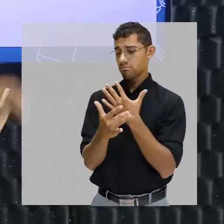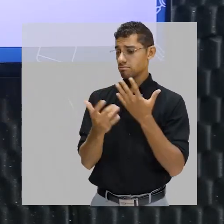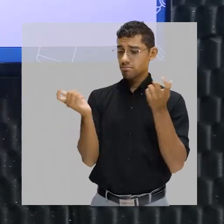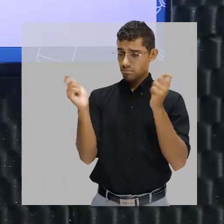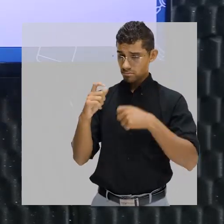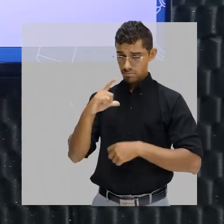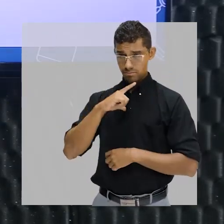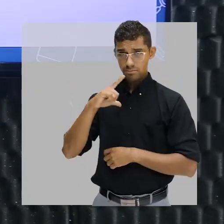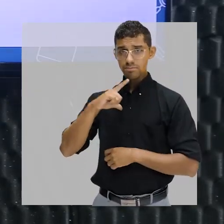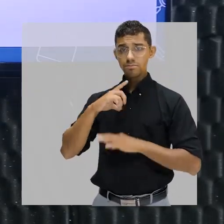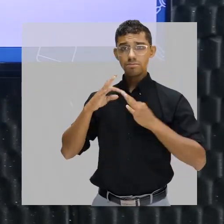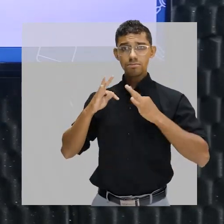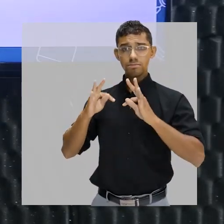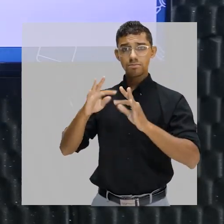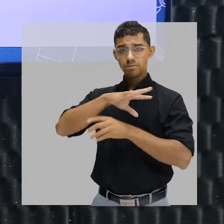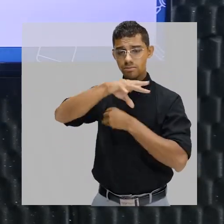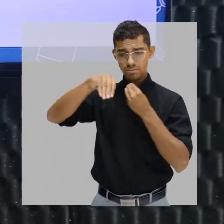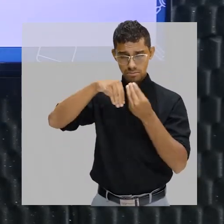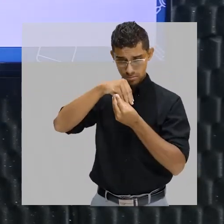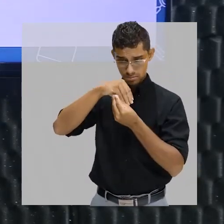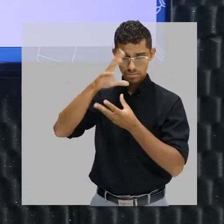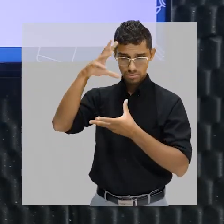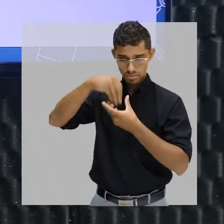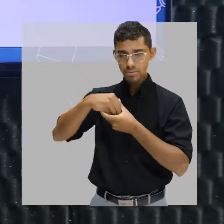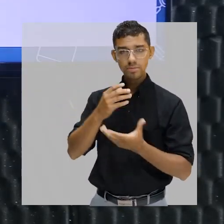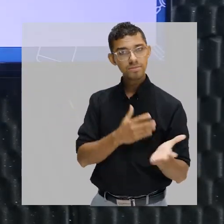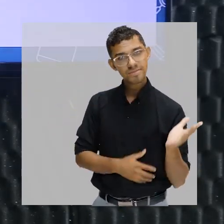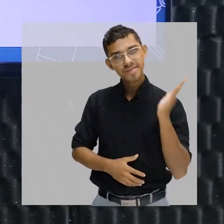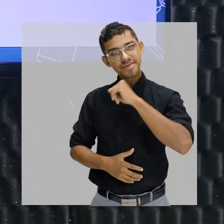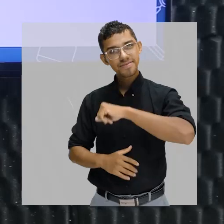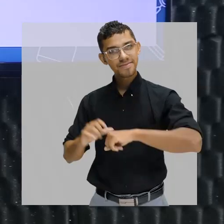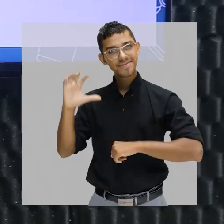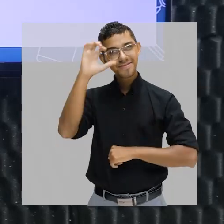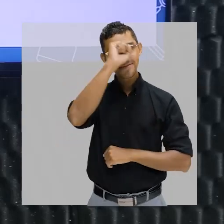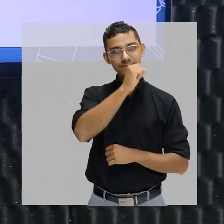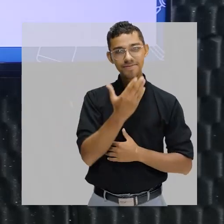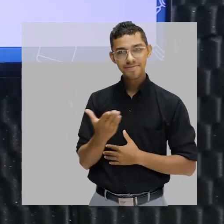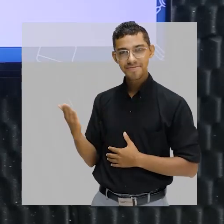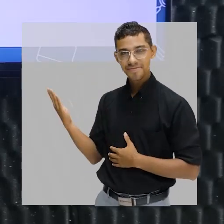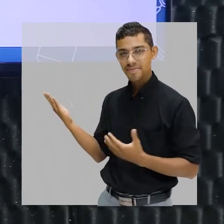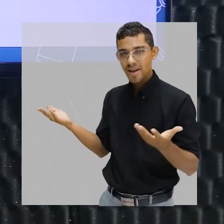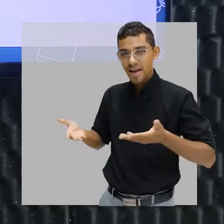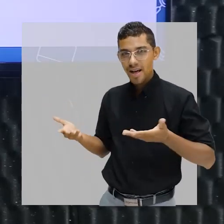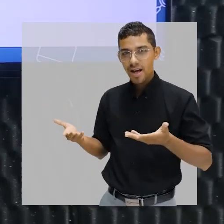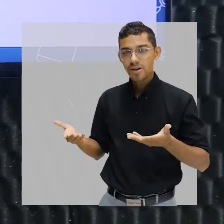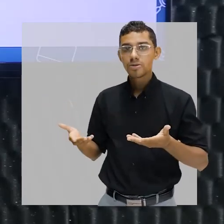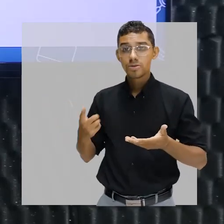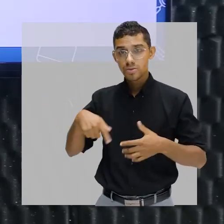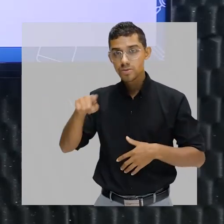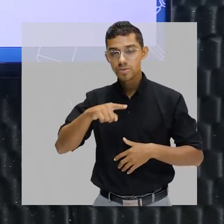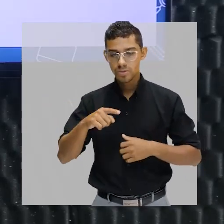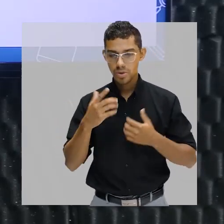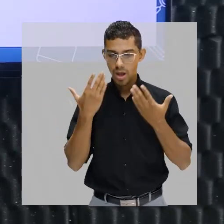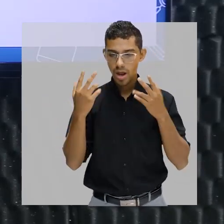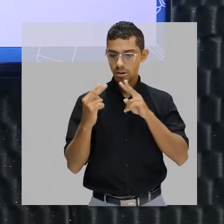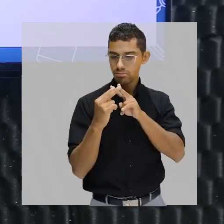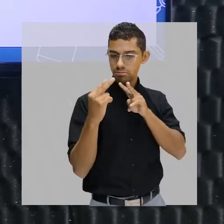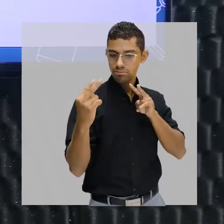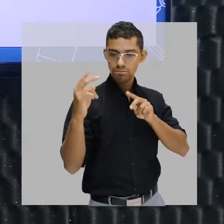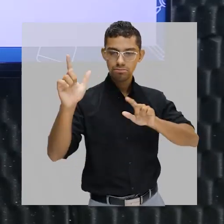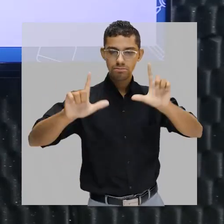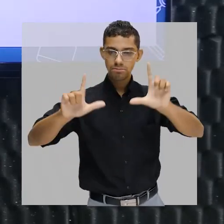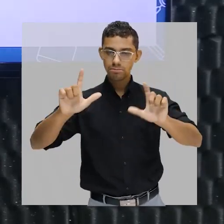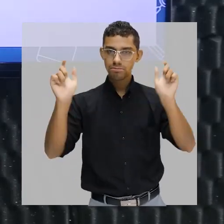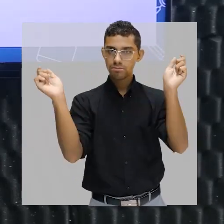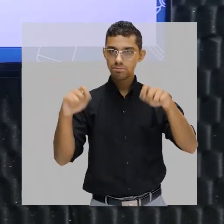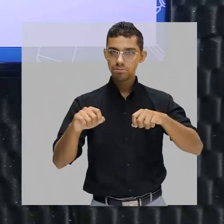envolve tudo isso. Então, vamos lá? Bom, atualmente, você nos assiste pela TV